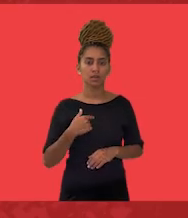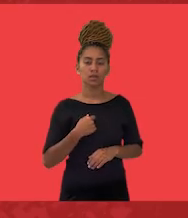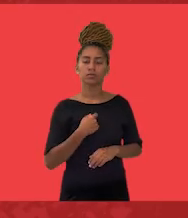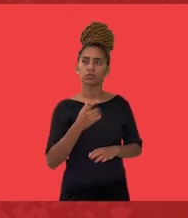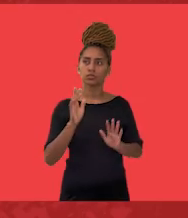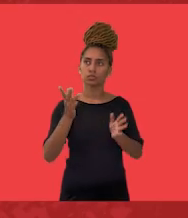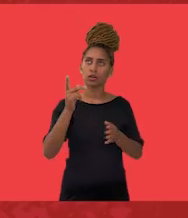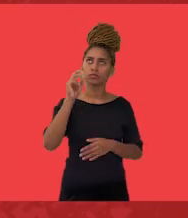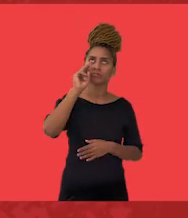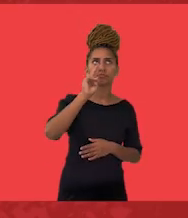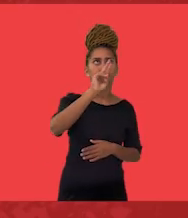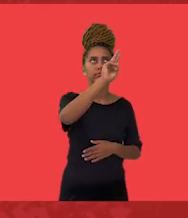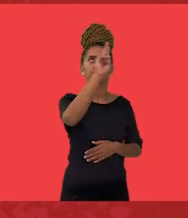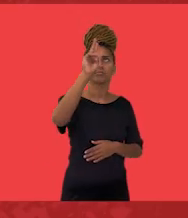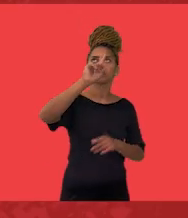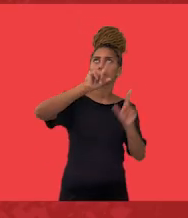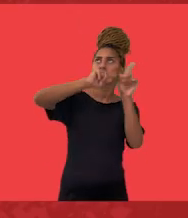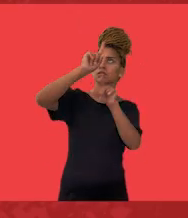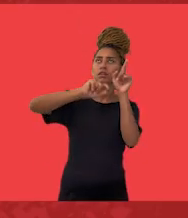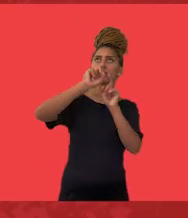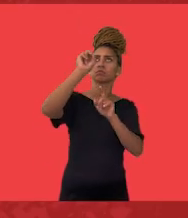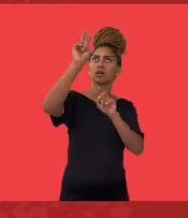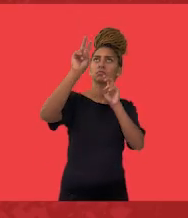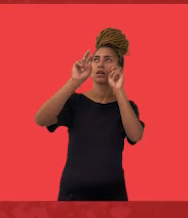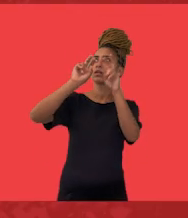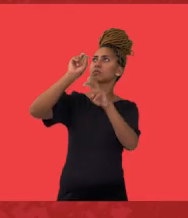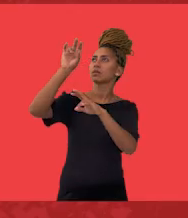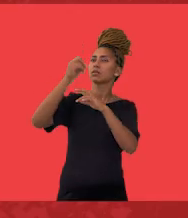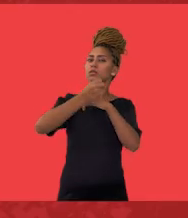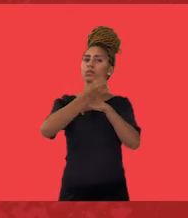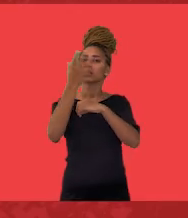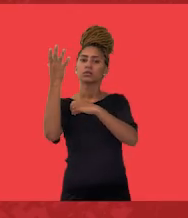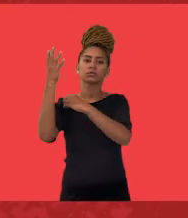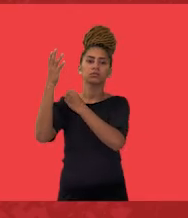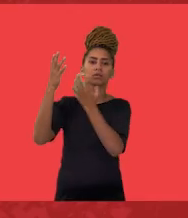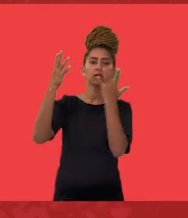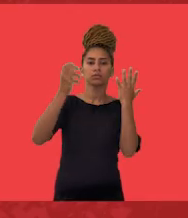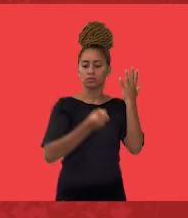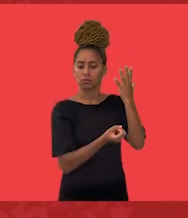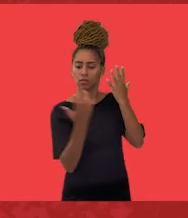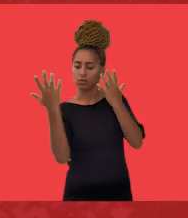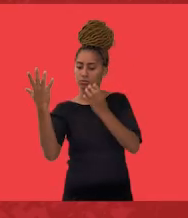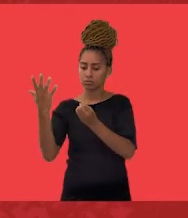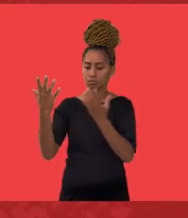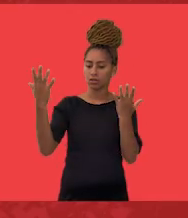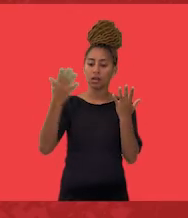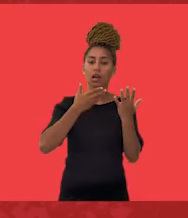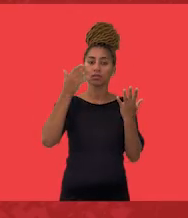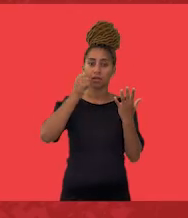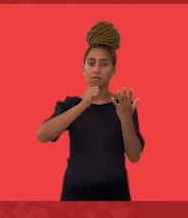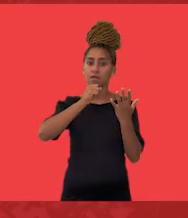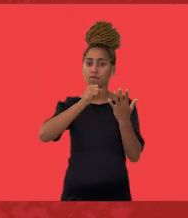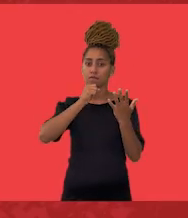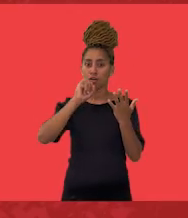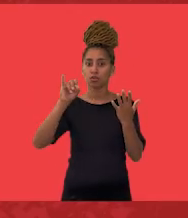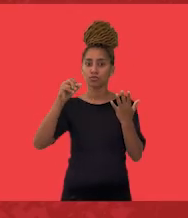bochechudo se demorava no sorriso. Penso que era dia de semana, pois na paisagem não